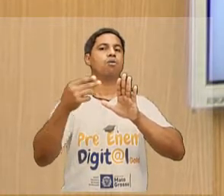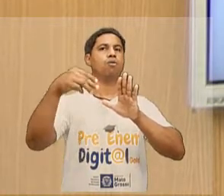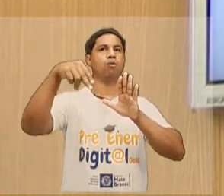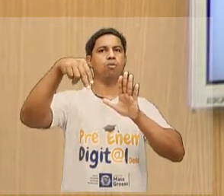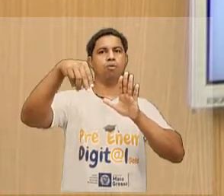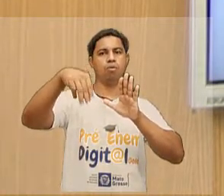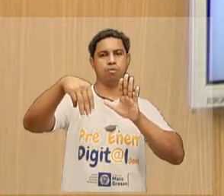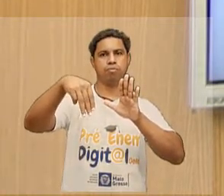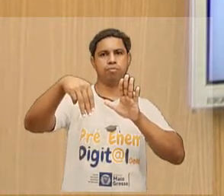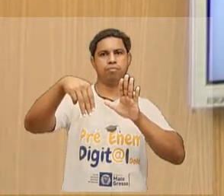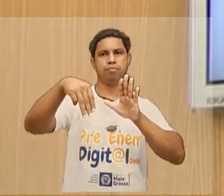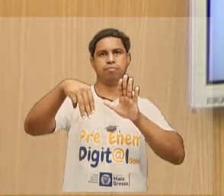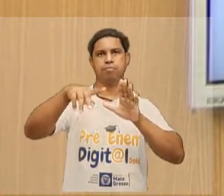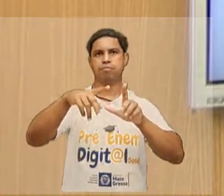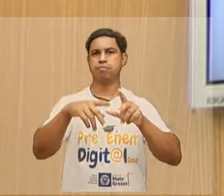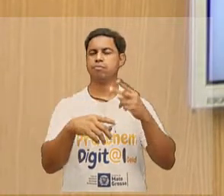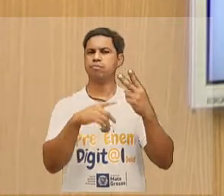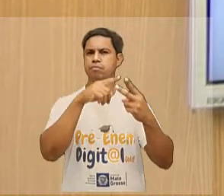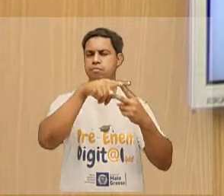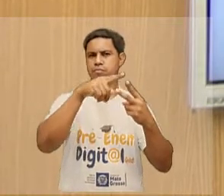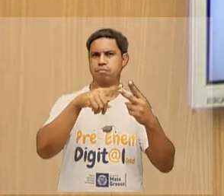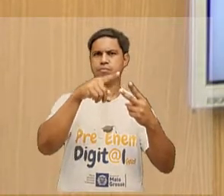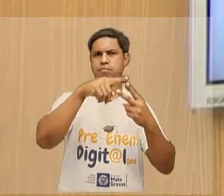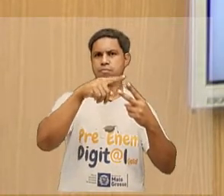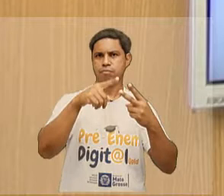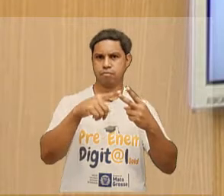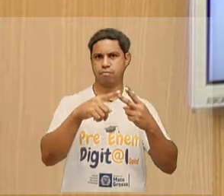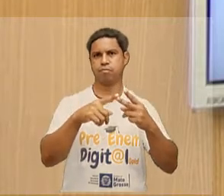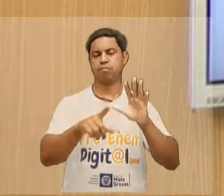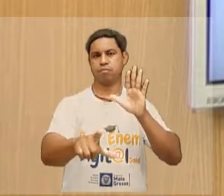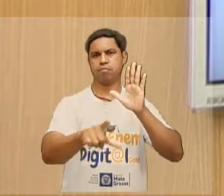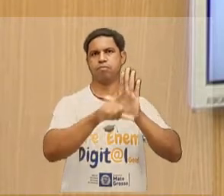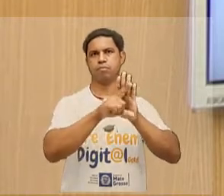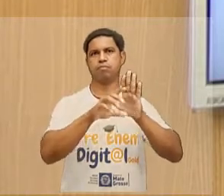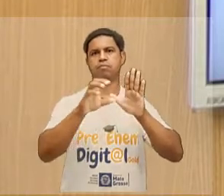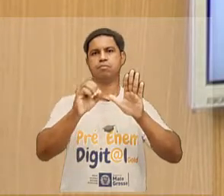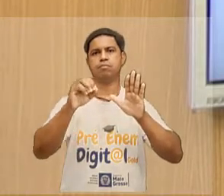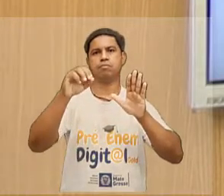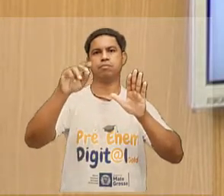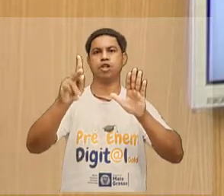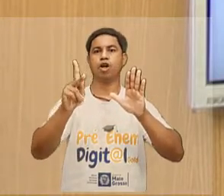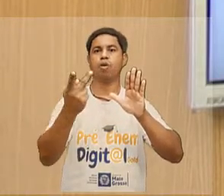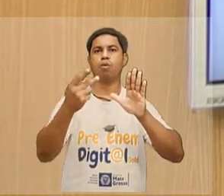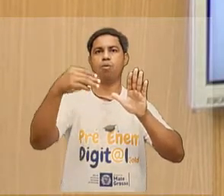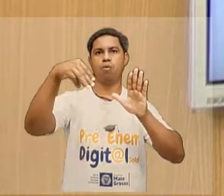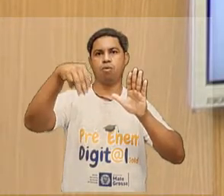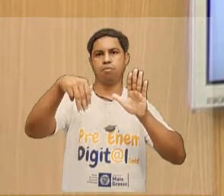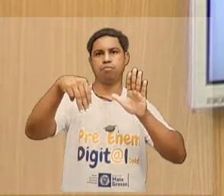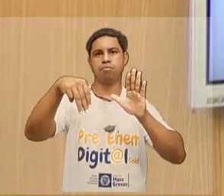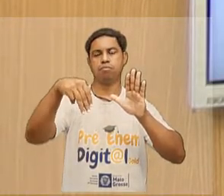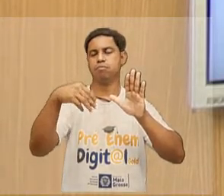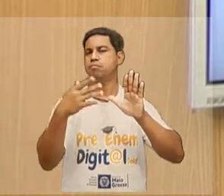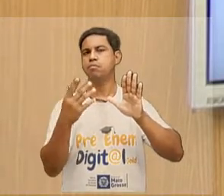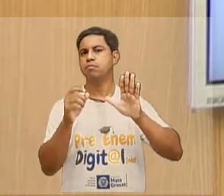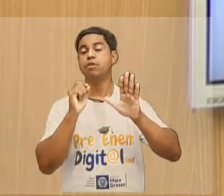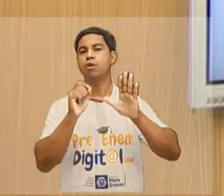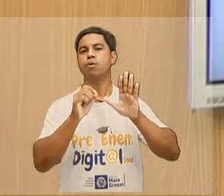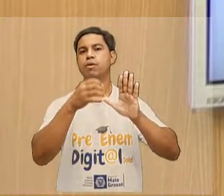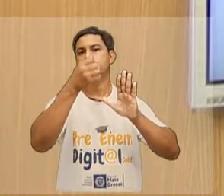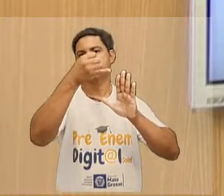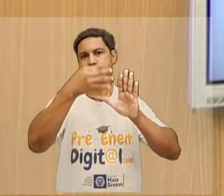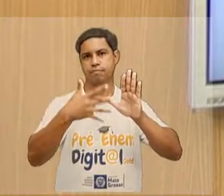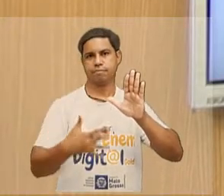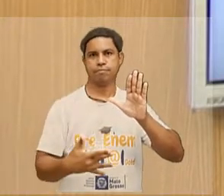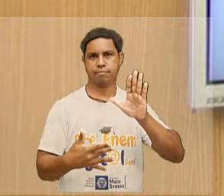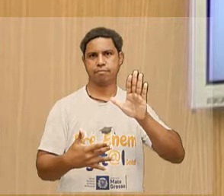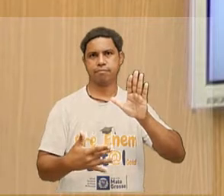tenho duas leis de Ohm. Essa é a primeira. O que diz a primeira lei de Ohm?